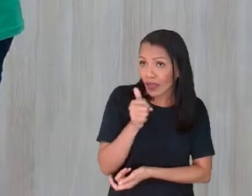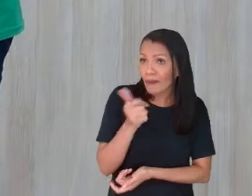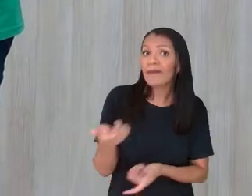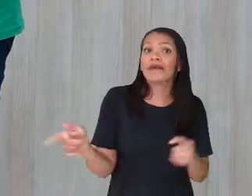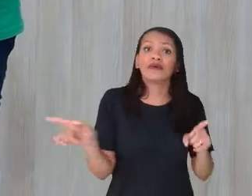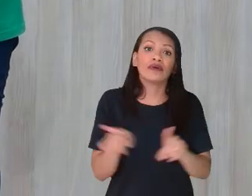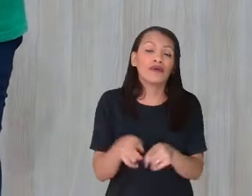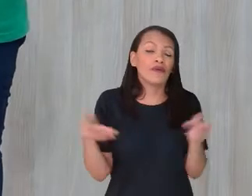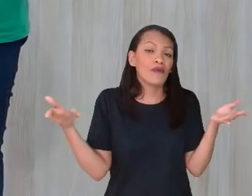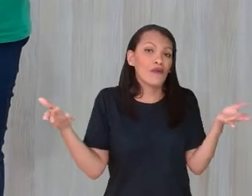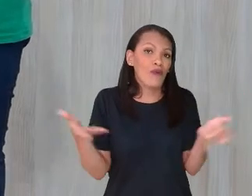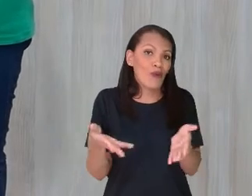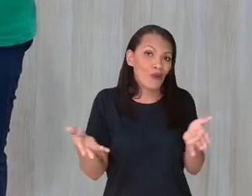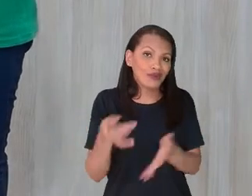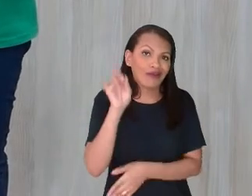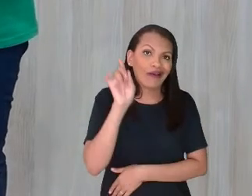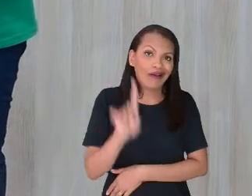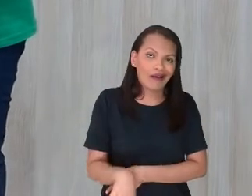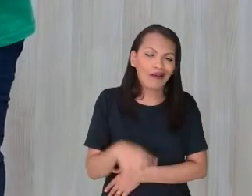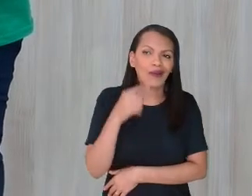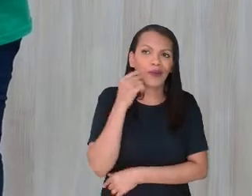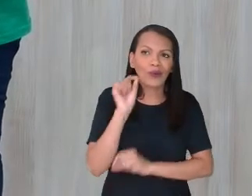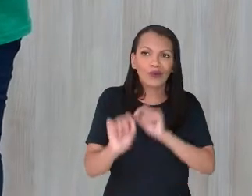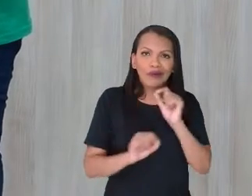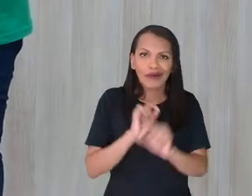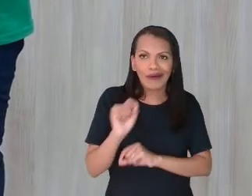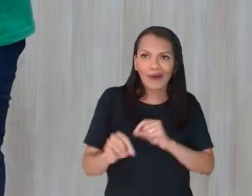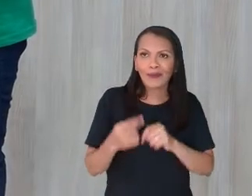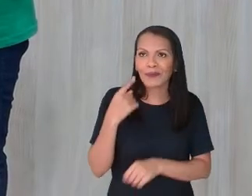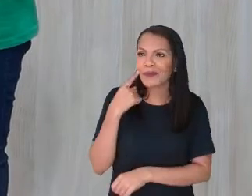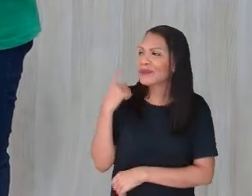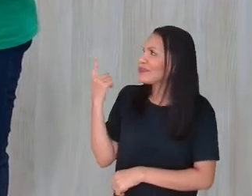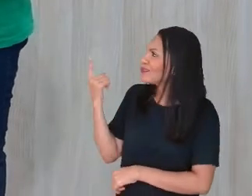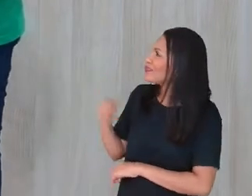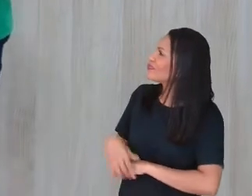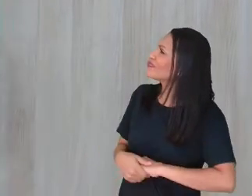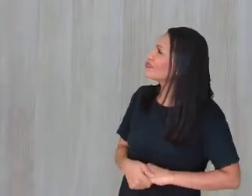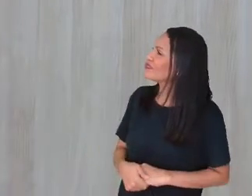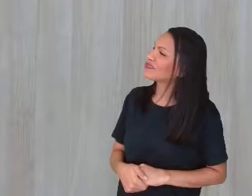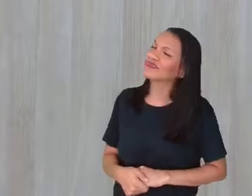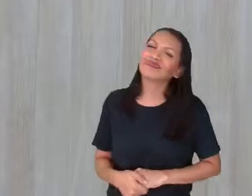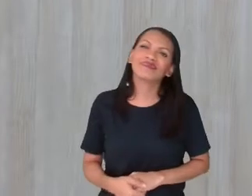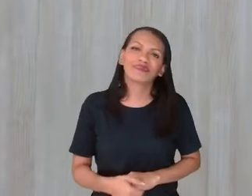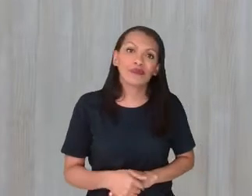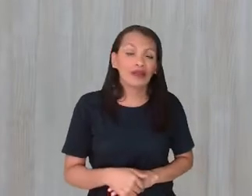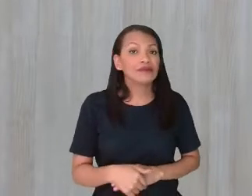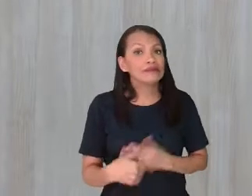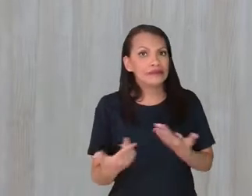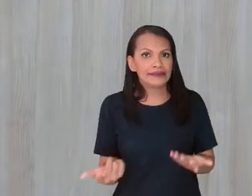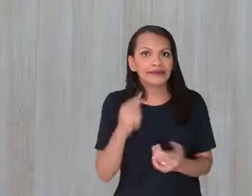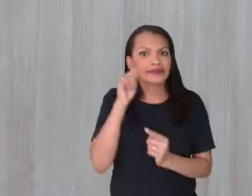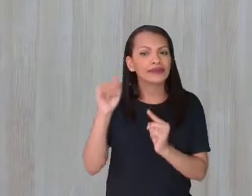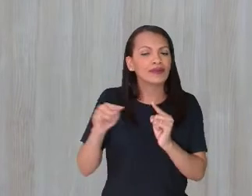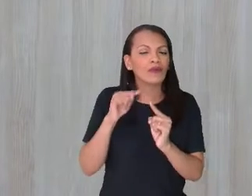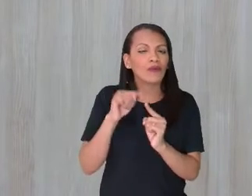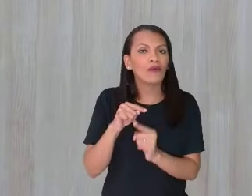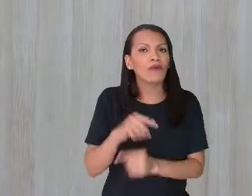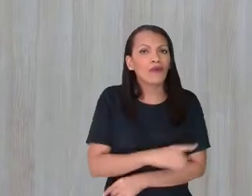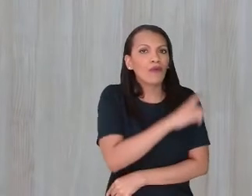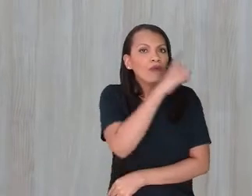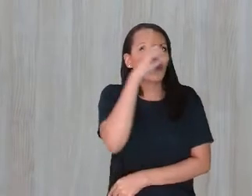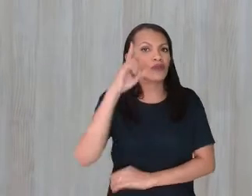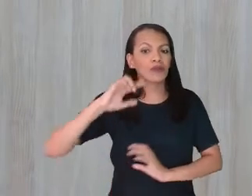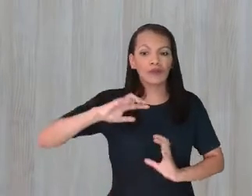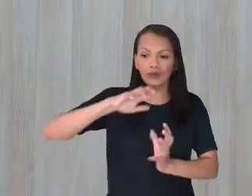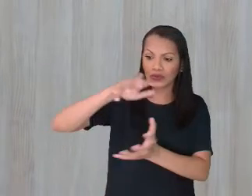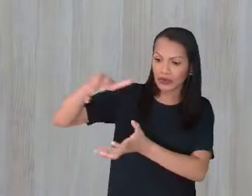o nosso olhar está voltado para a questão aí do Dia Mundial do Doador de Sangue. E